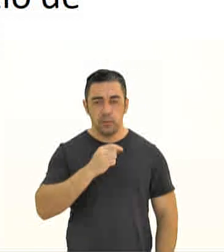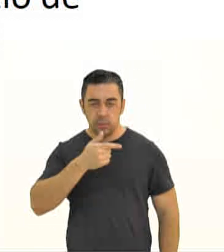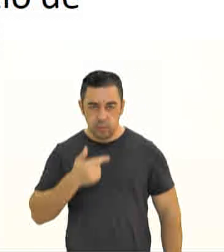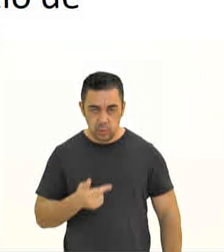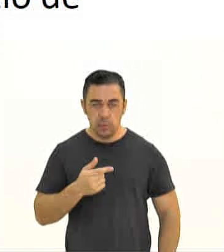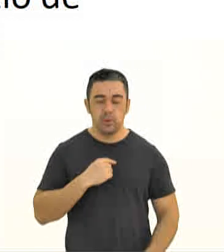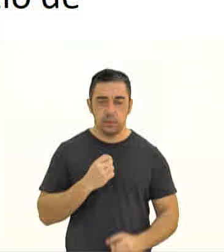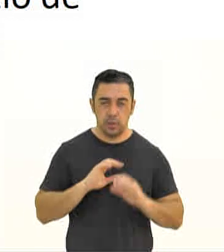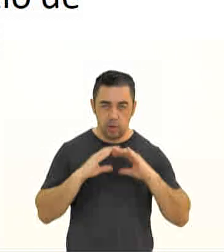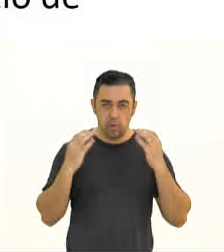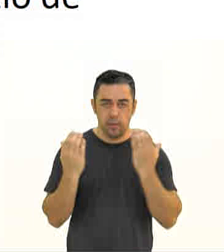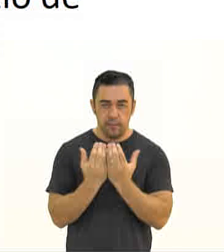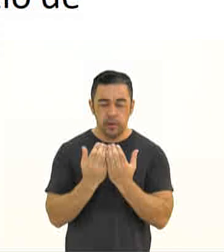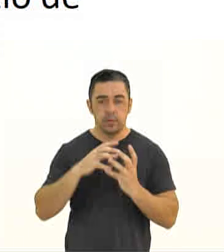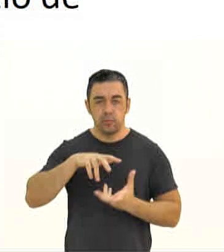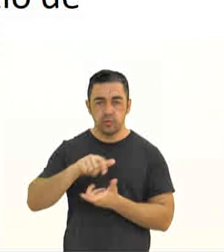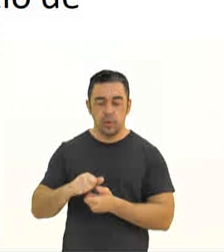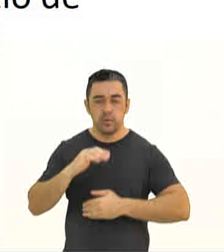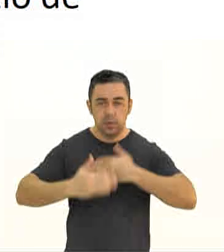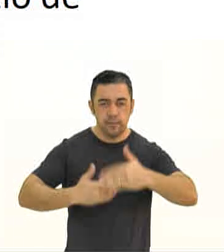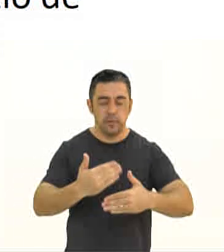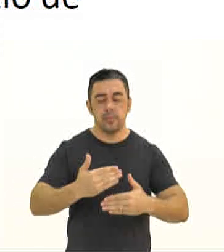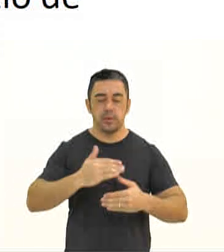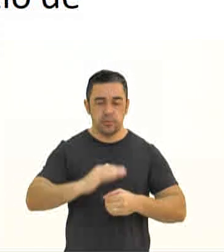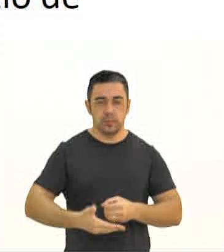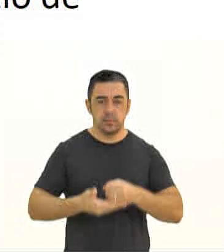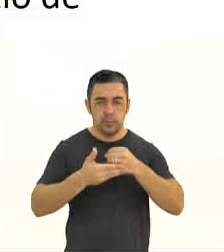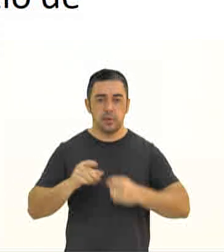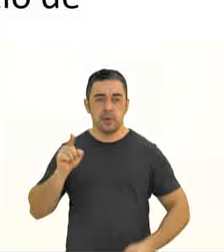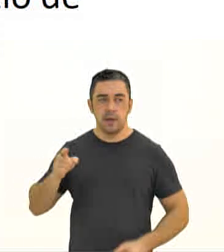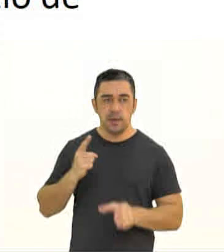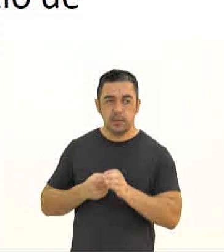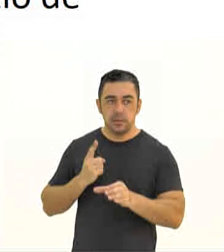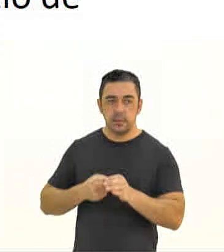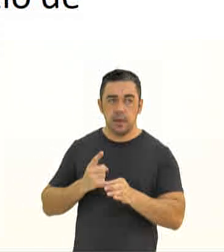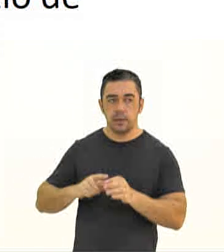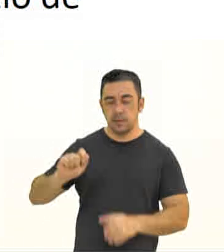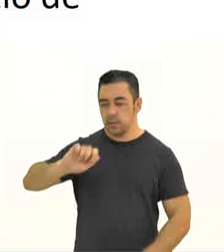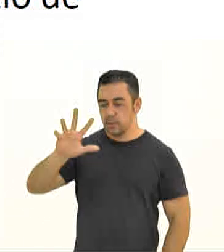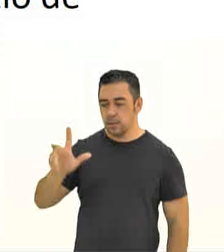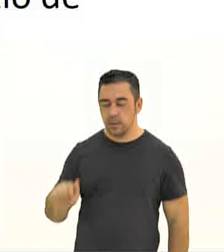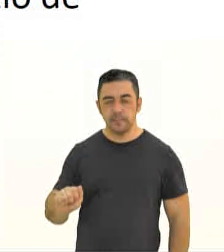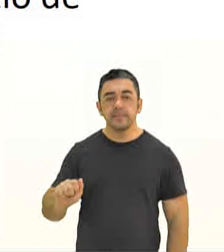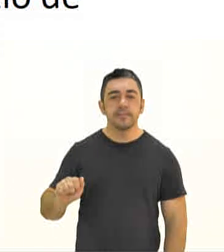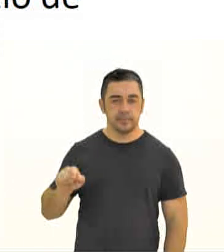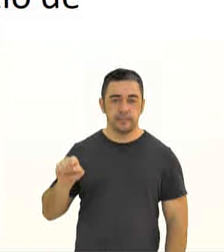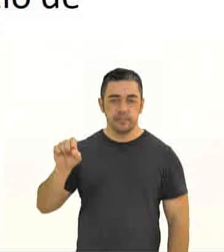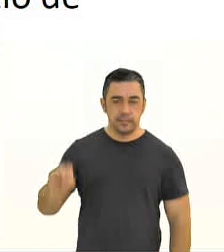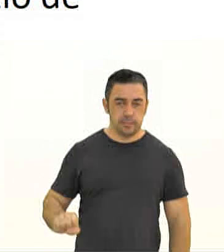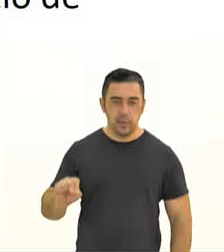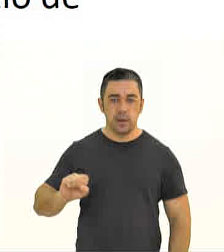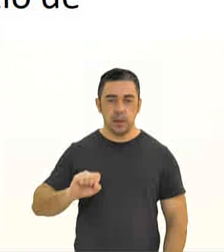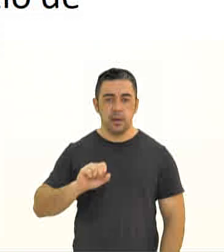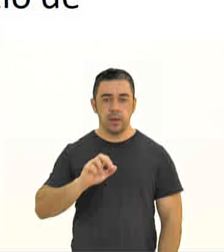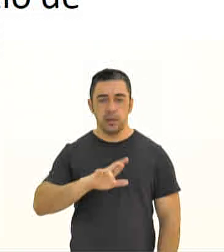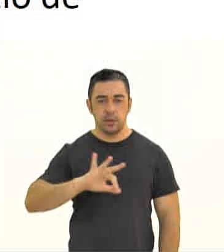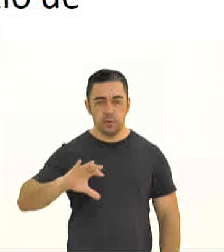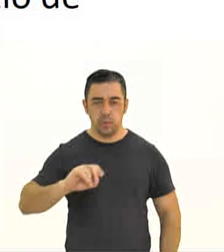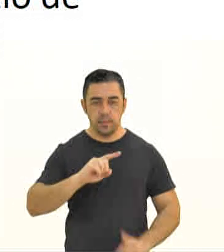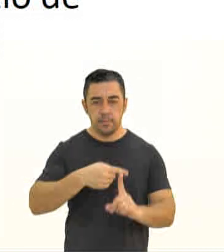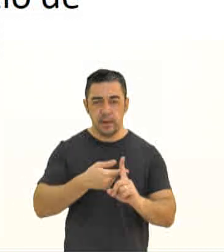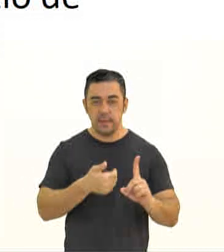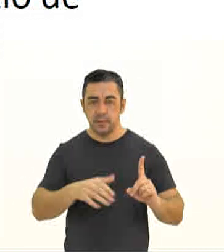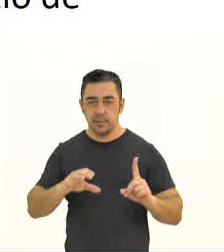Mundial sobre Desenvolvimento Sustentável foi realizada em Joanesburgo, na África do Sul, conhecida como Rio+10. Essa reunião